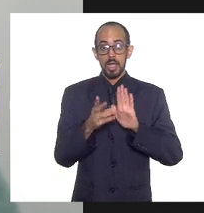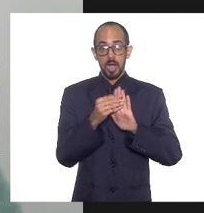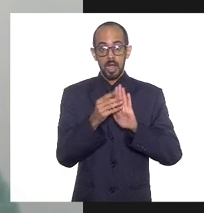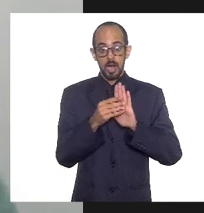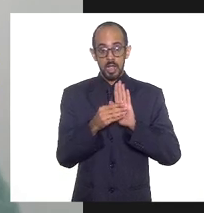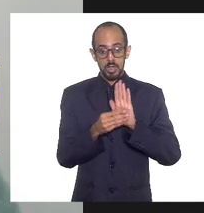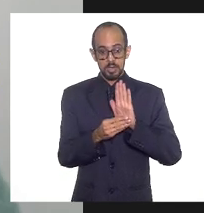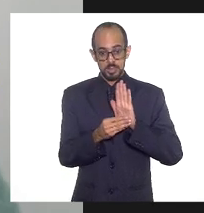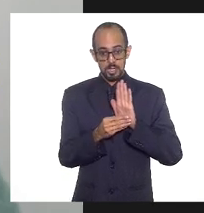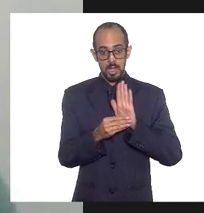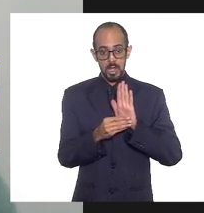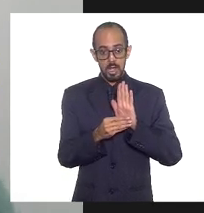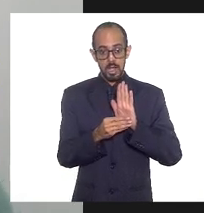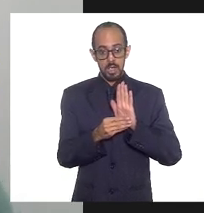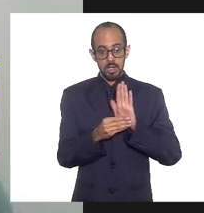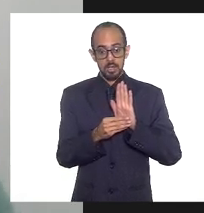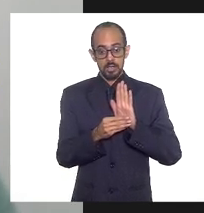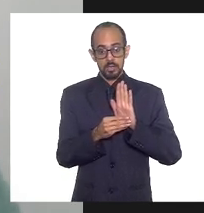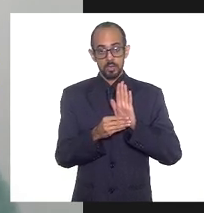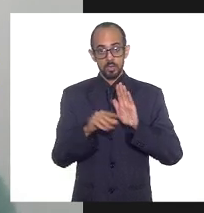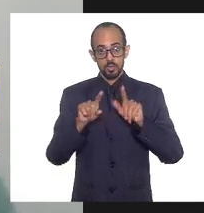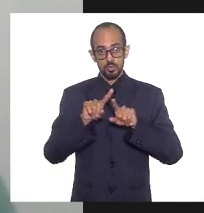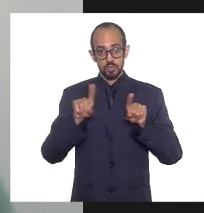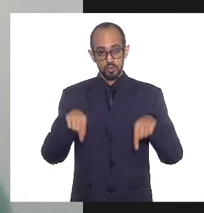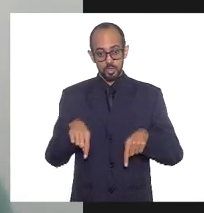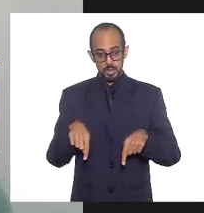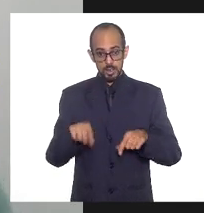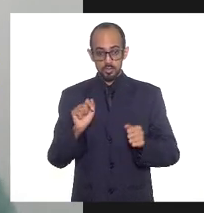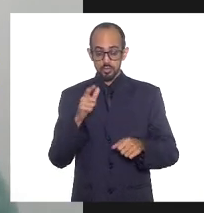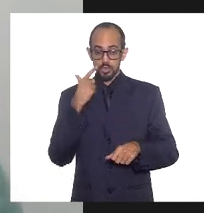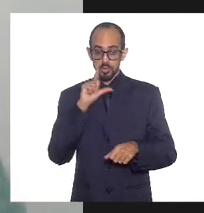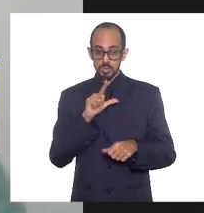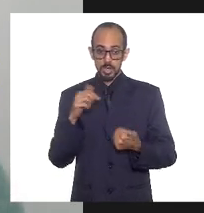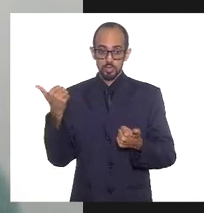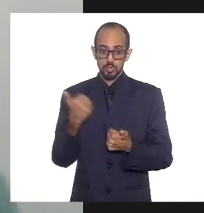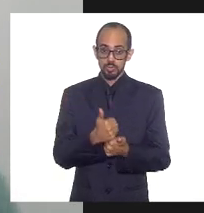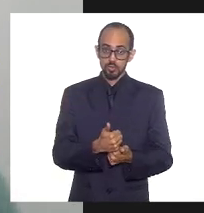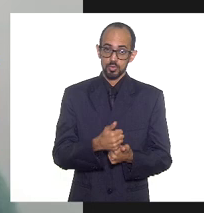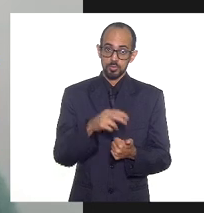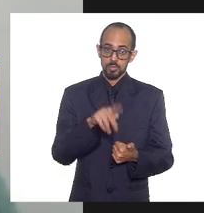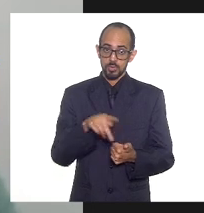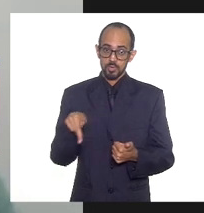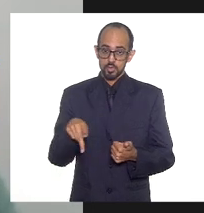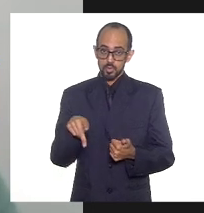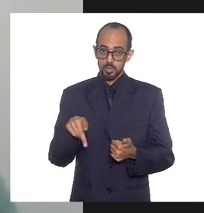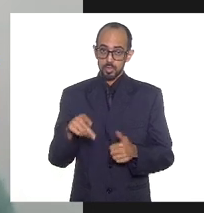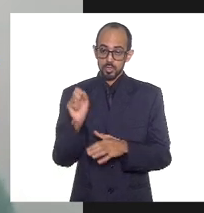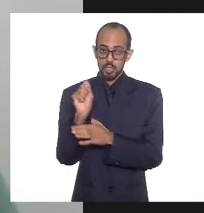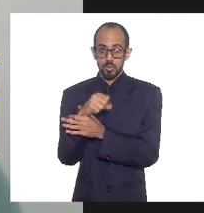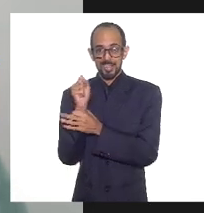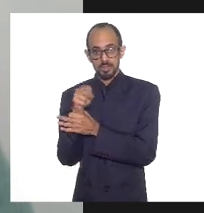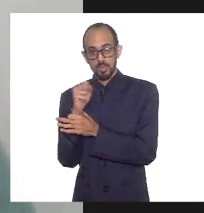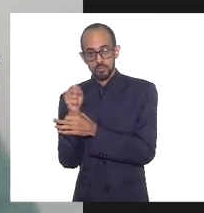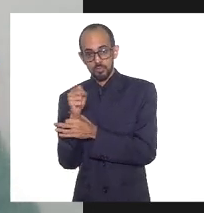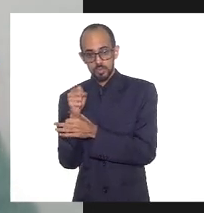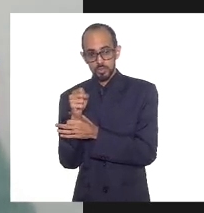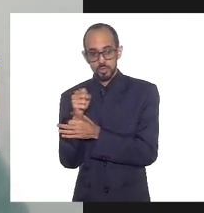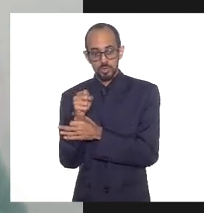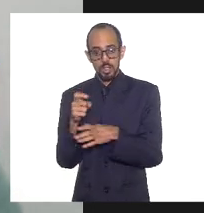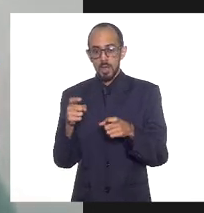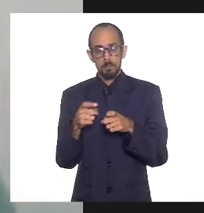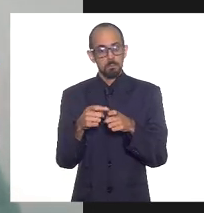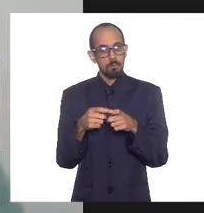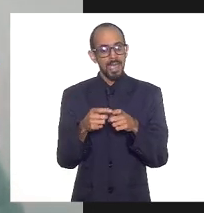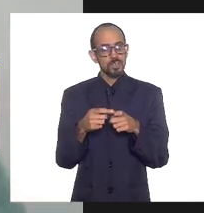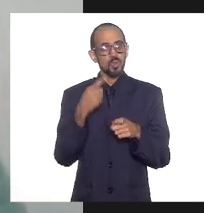banco de cadastro dos servidores, você consegue substituir. Hoje faltam professores de educação física, tem um médico